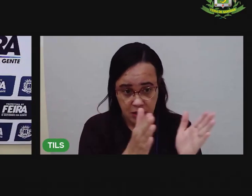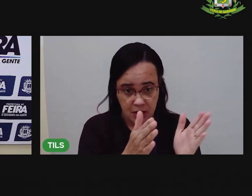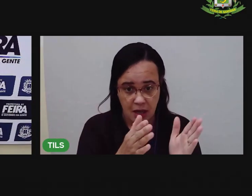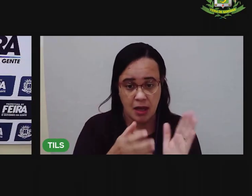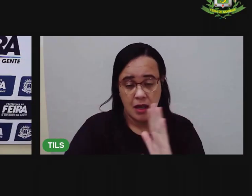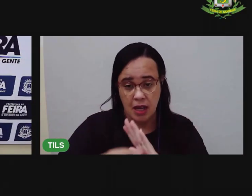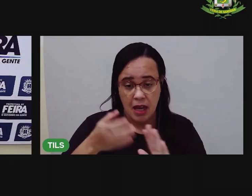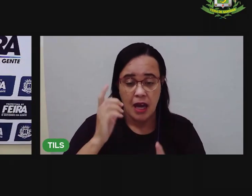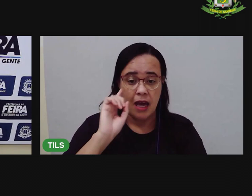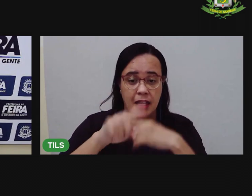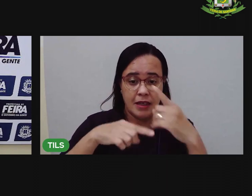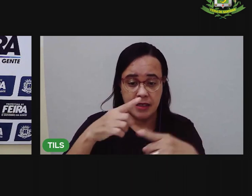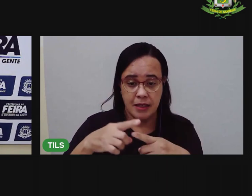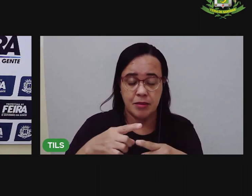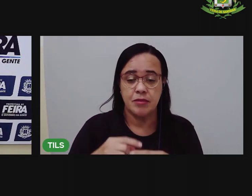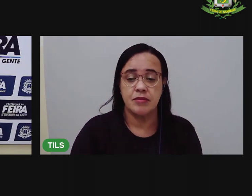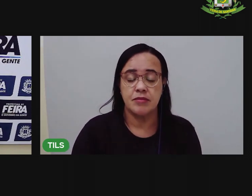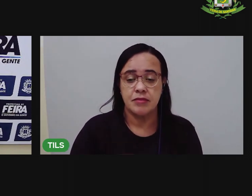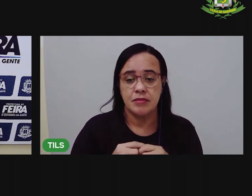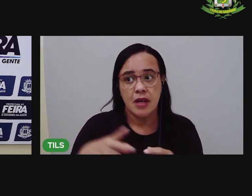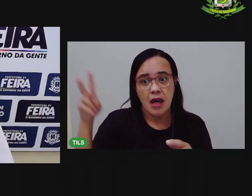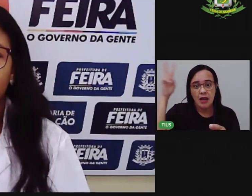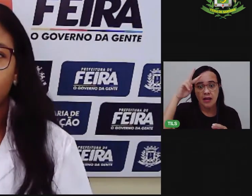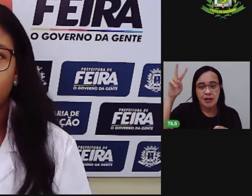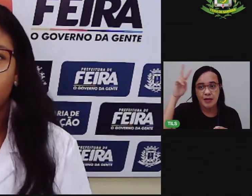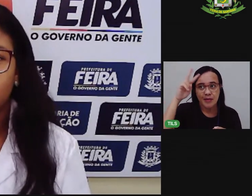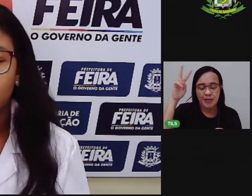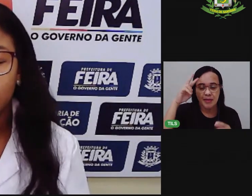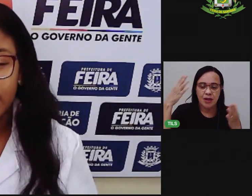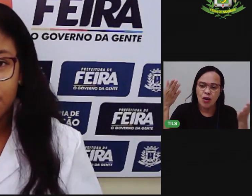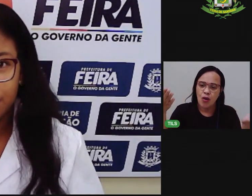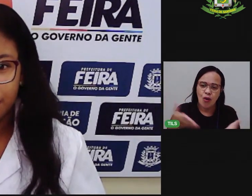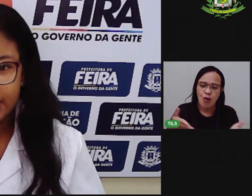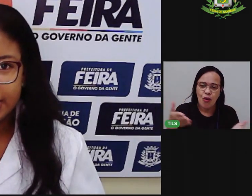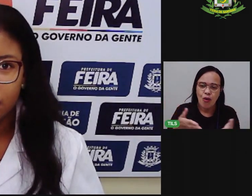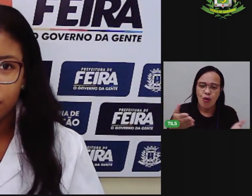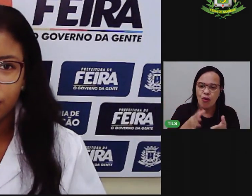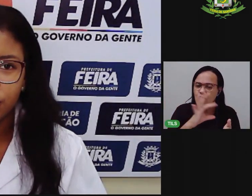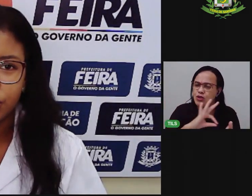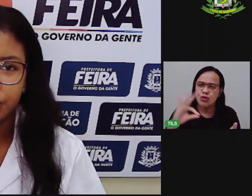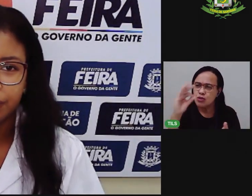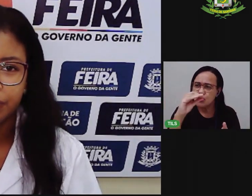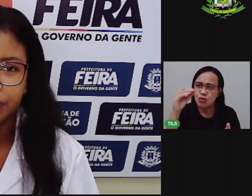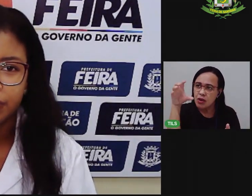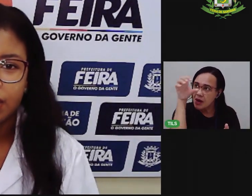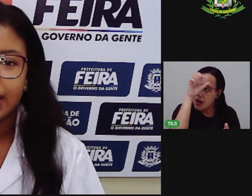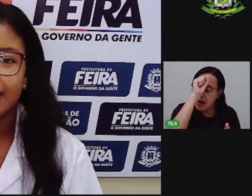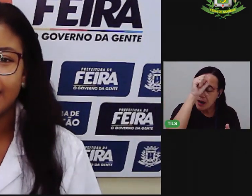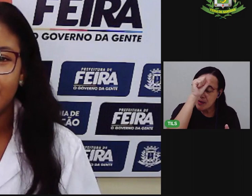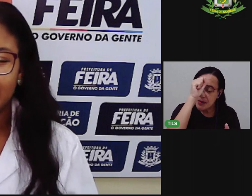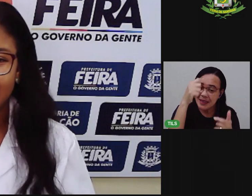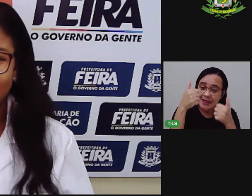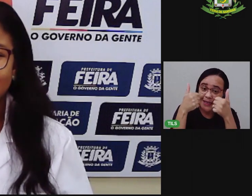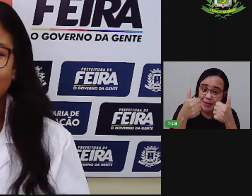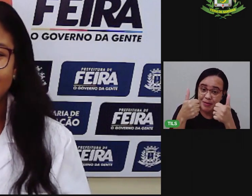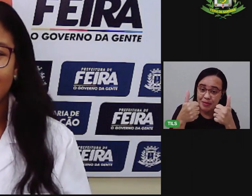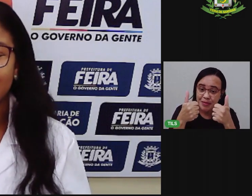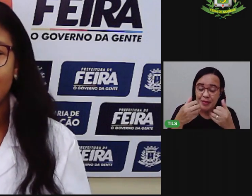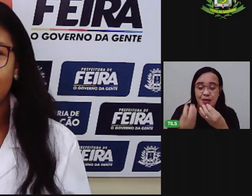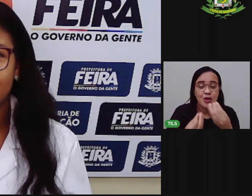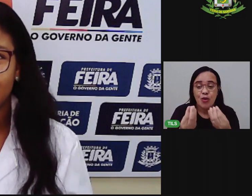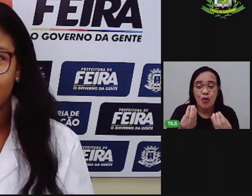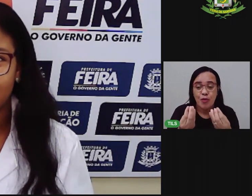E a gente vai relembrar tudo o que a gente viu nessa aula de hoje. Então, criança,